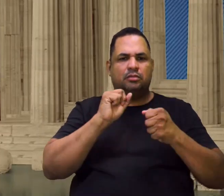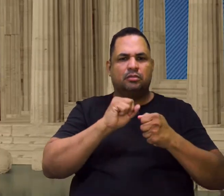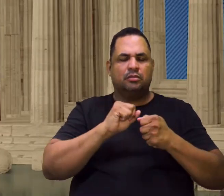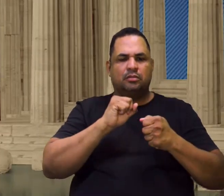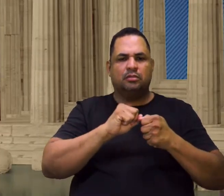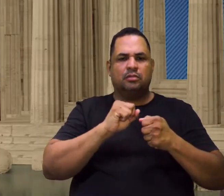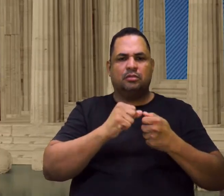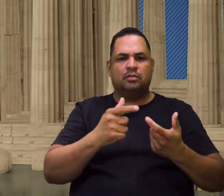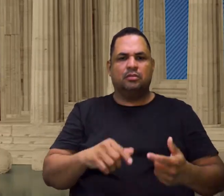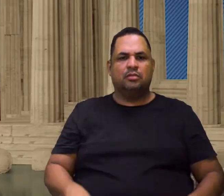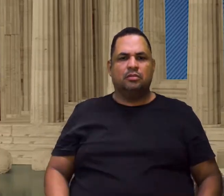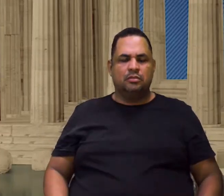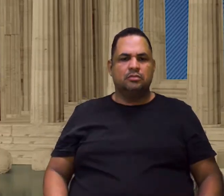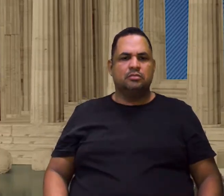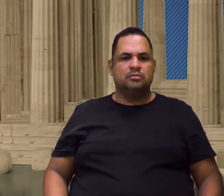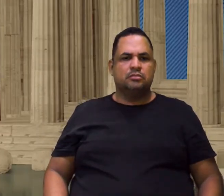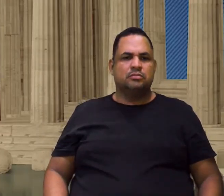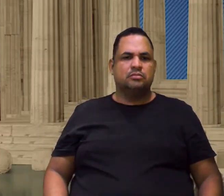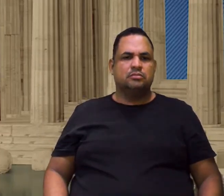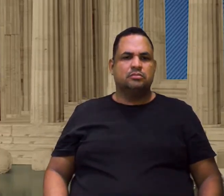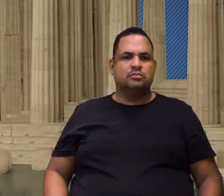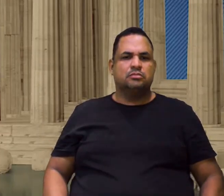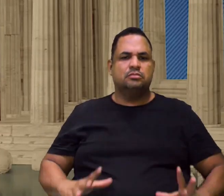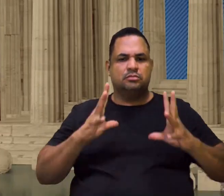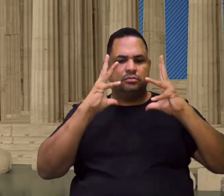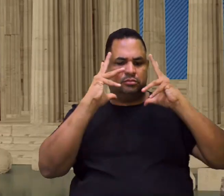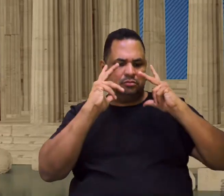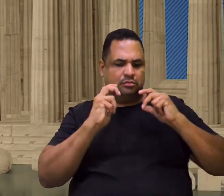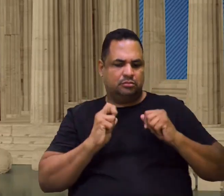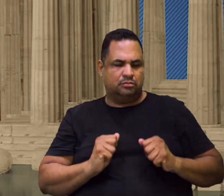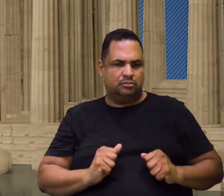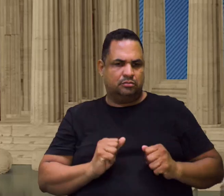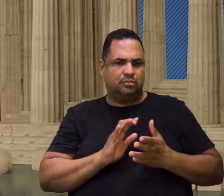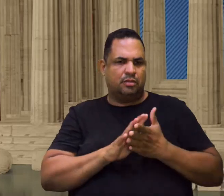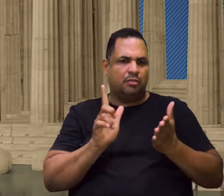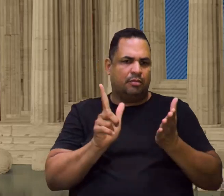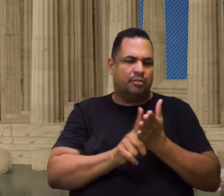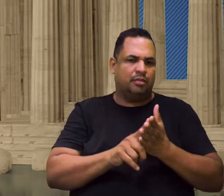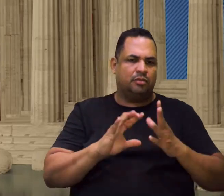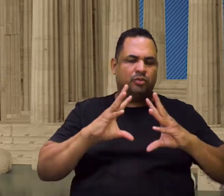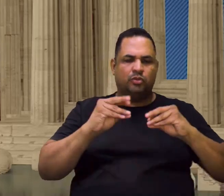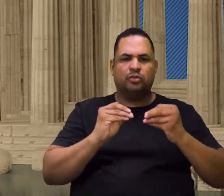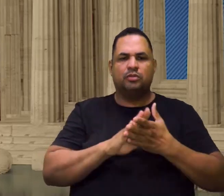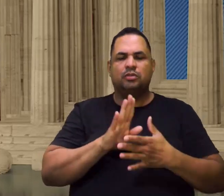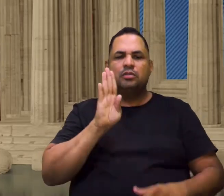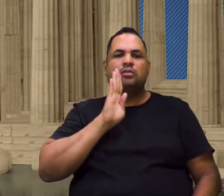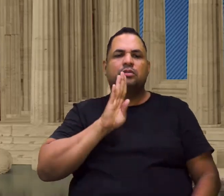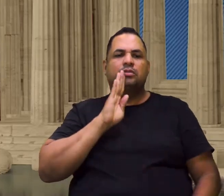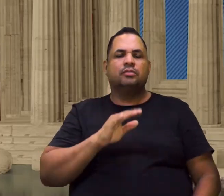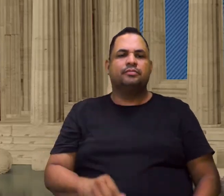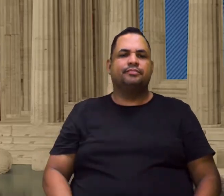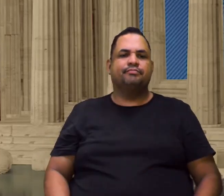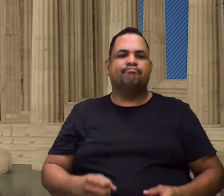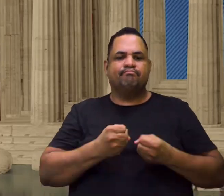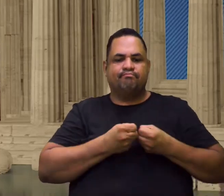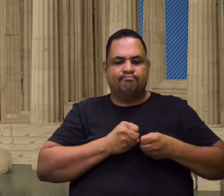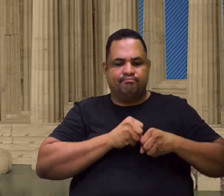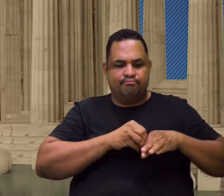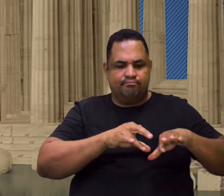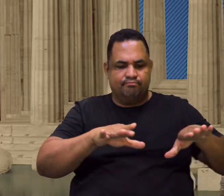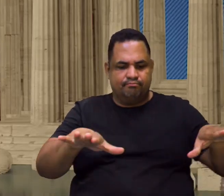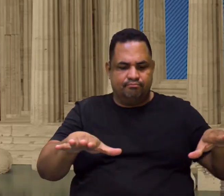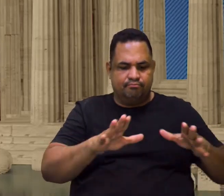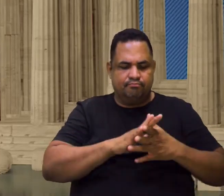fazendo uma função. Limpar as folhas, limpar o papel e etc. É muito legal, ó, você distribuir